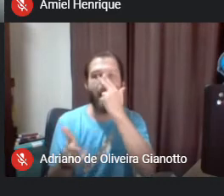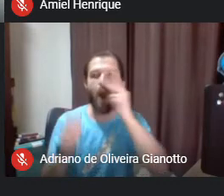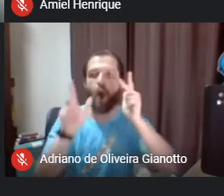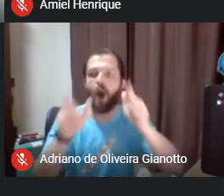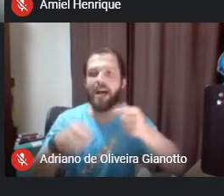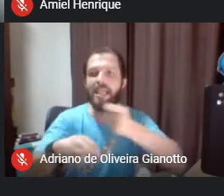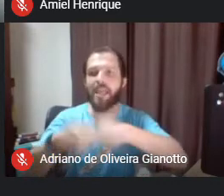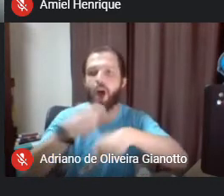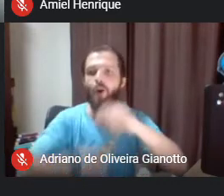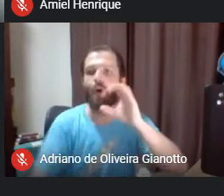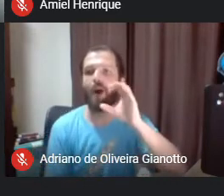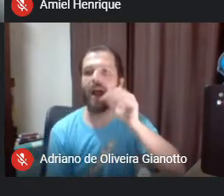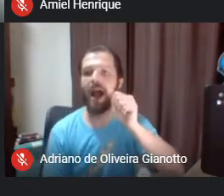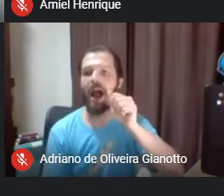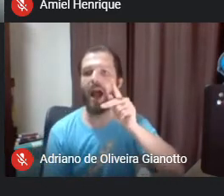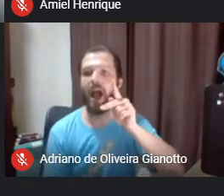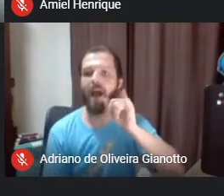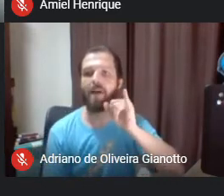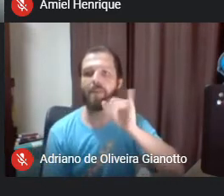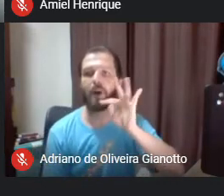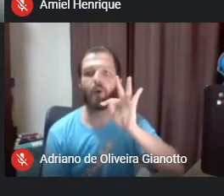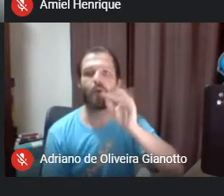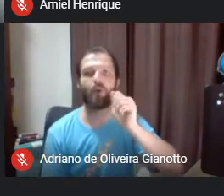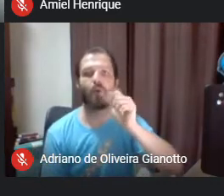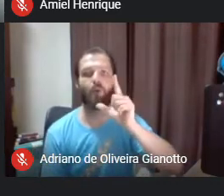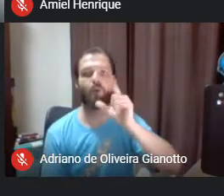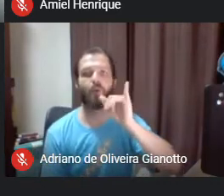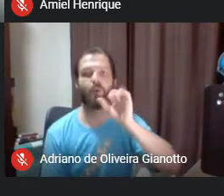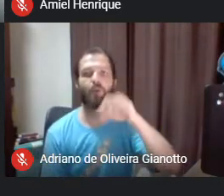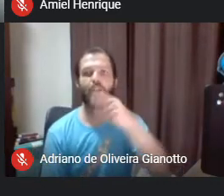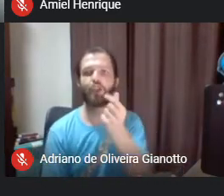e começou a relacionar com essas crianças.